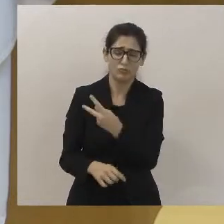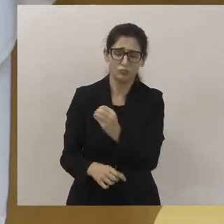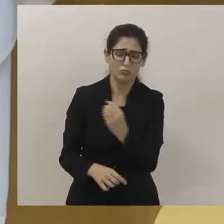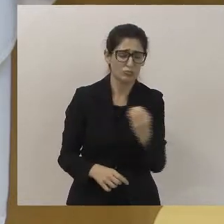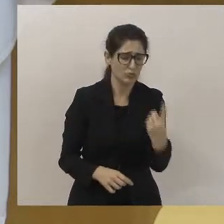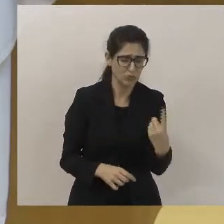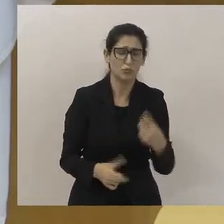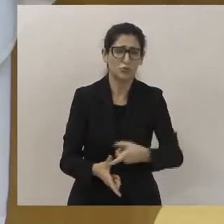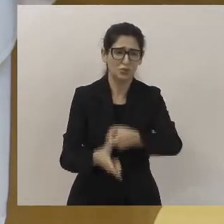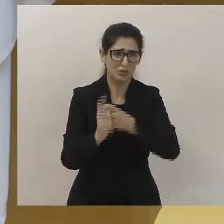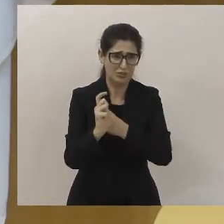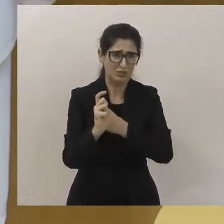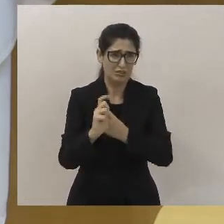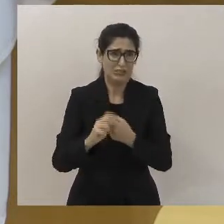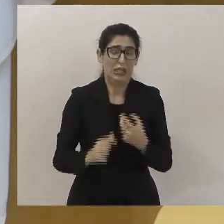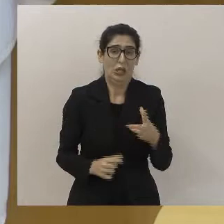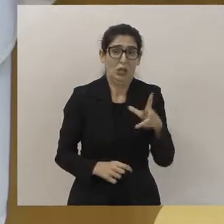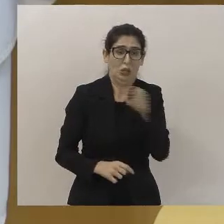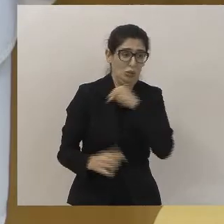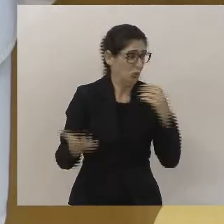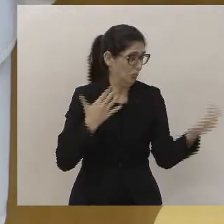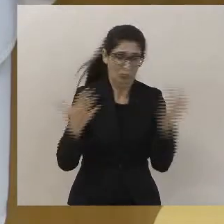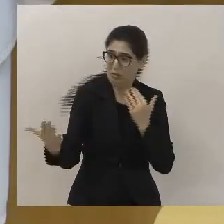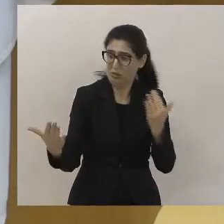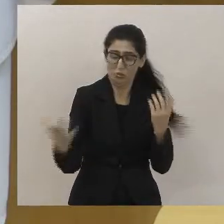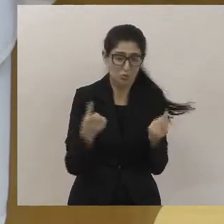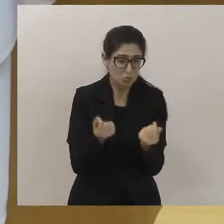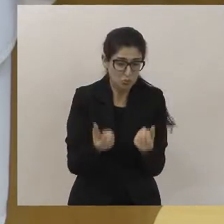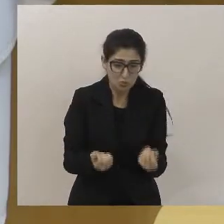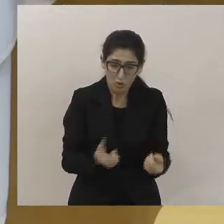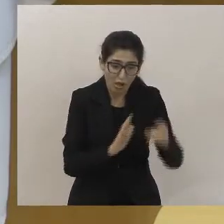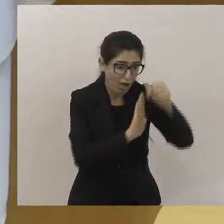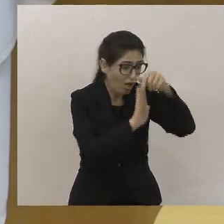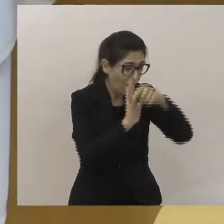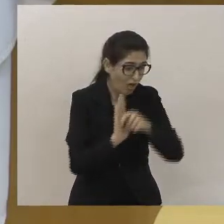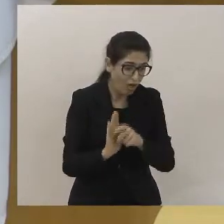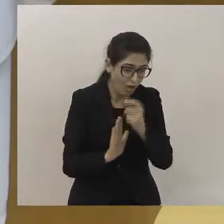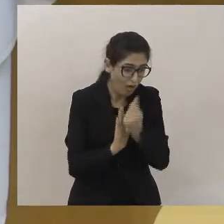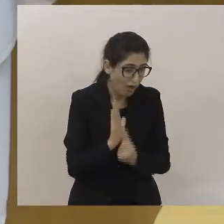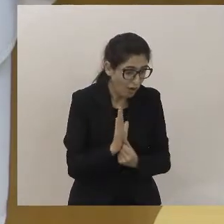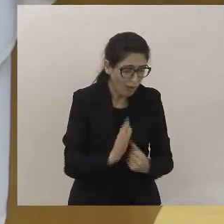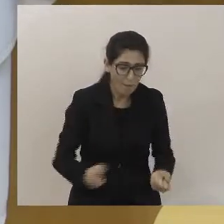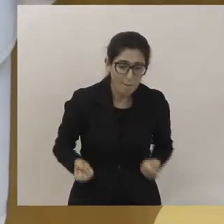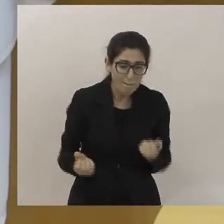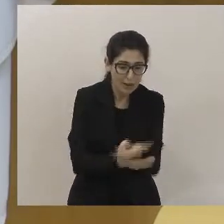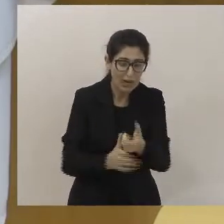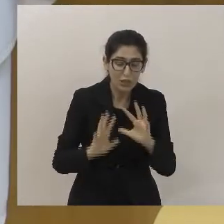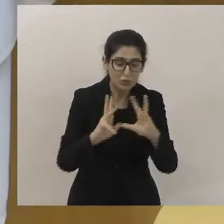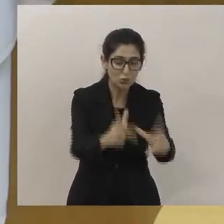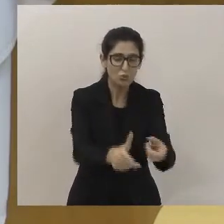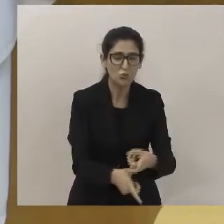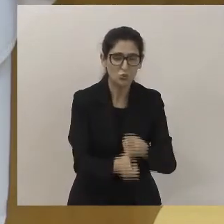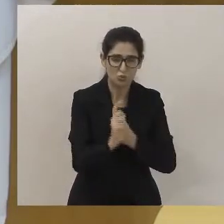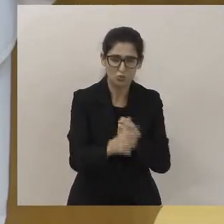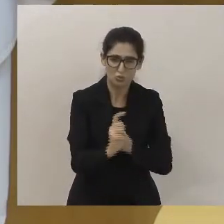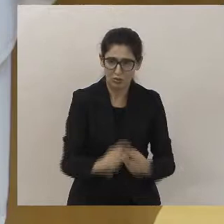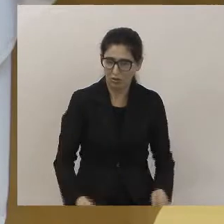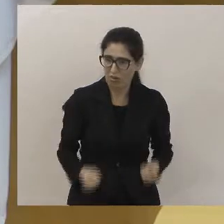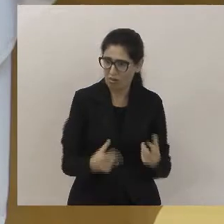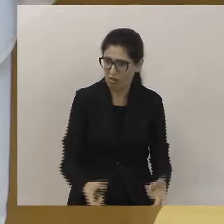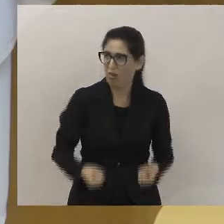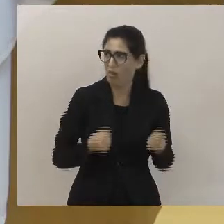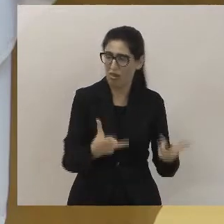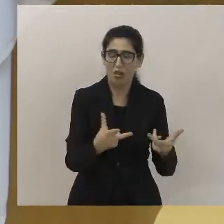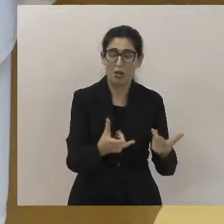do ano se pegar todo o dinheiro do orçamento pagava as dívidas sobravam sentar para fazer nada e muita coisa foi feita